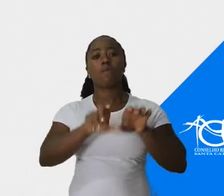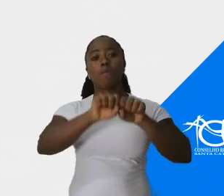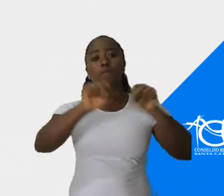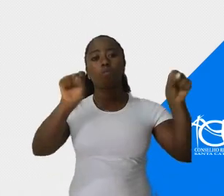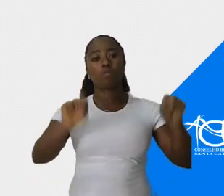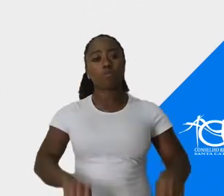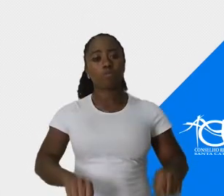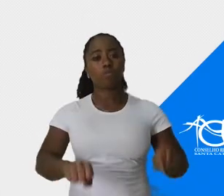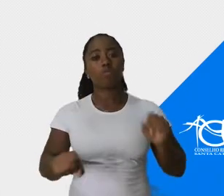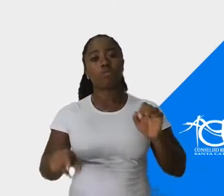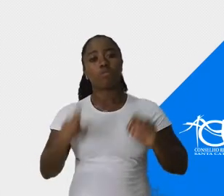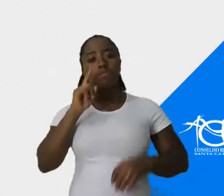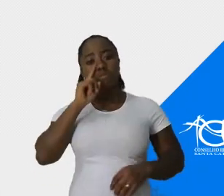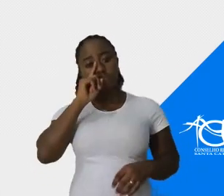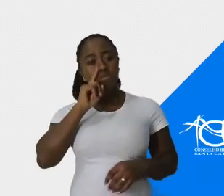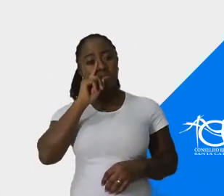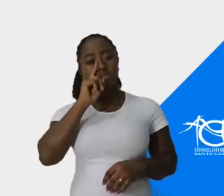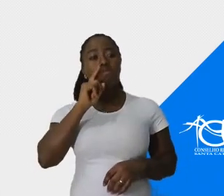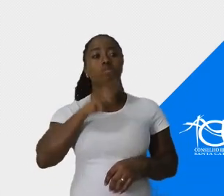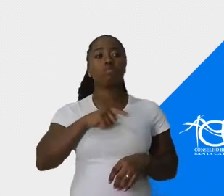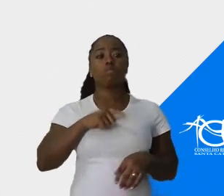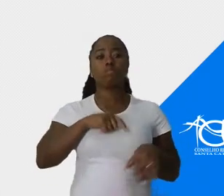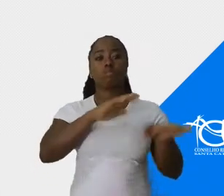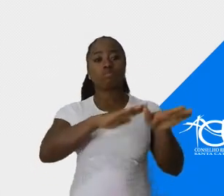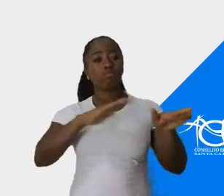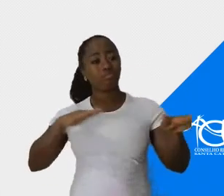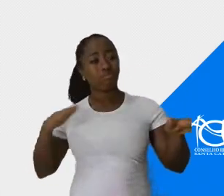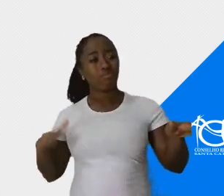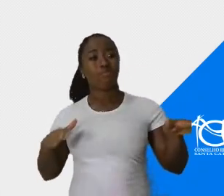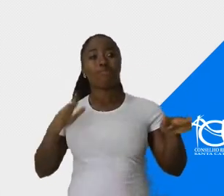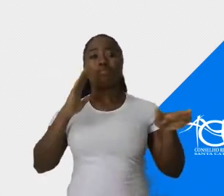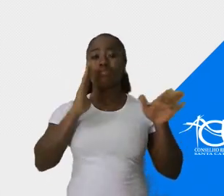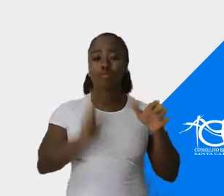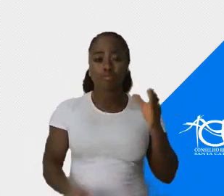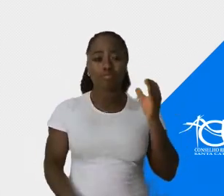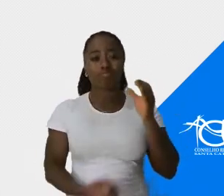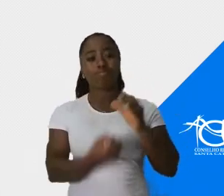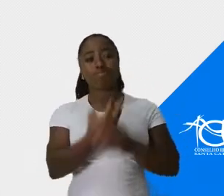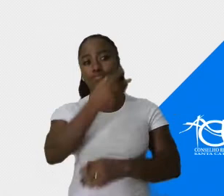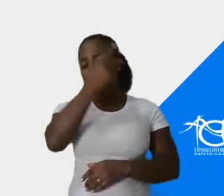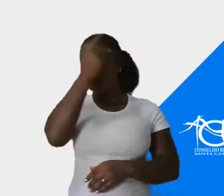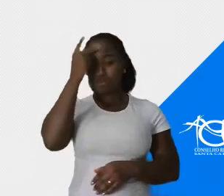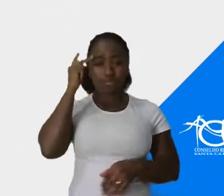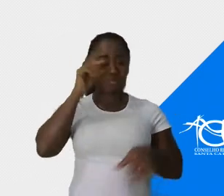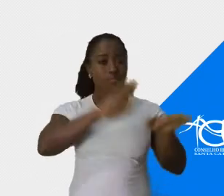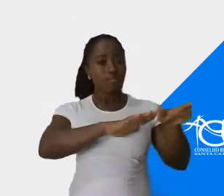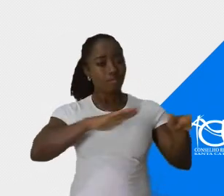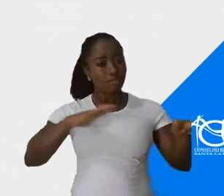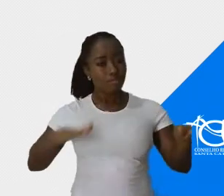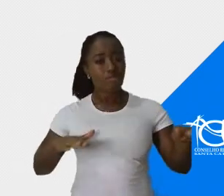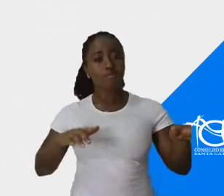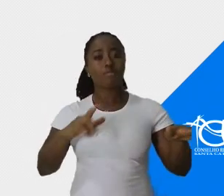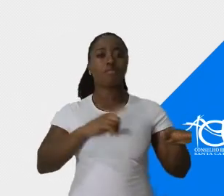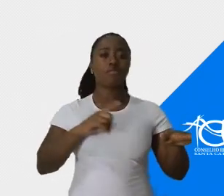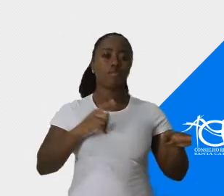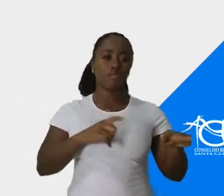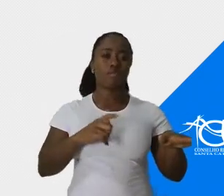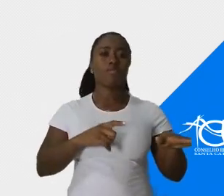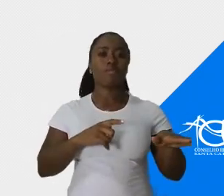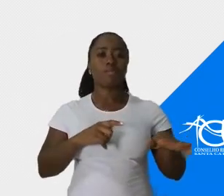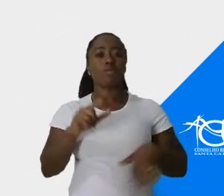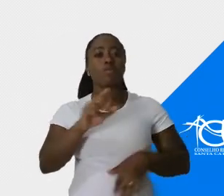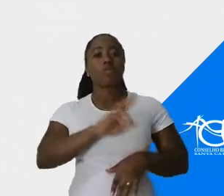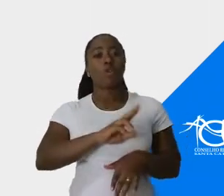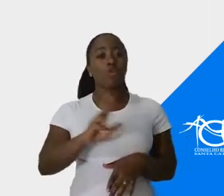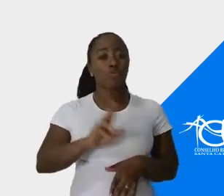um sistema artificialmente criado pelos seres humanos para movimentar pessoas e cargas, né? Por isso que o nome é trânsito, né? Então, esse